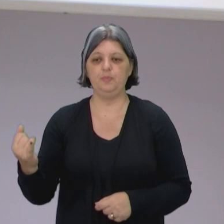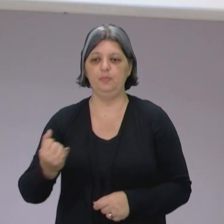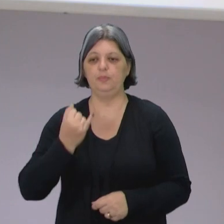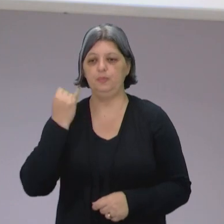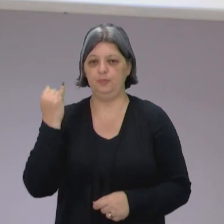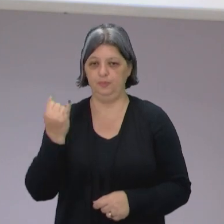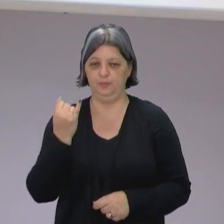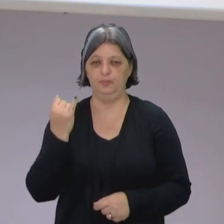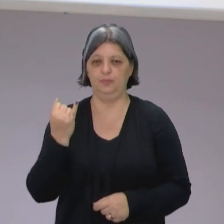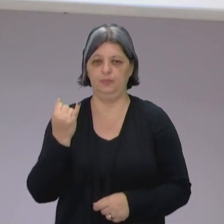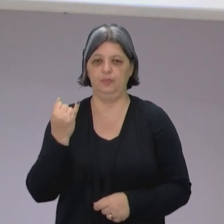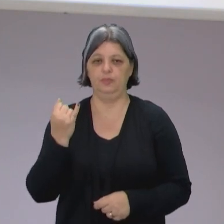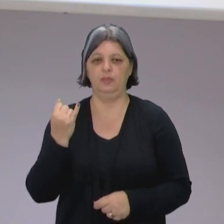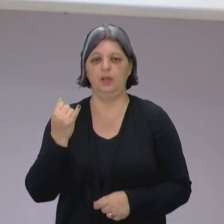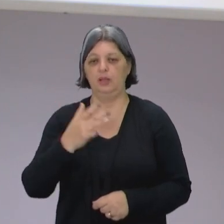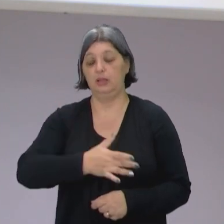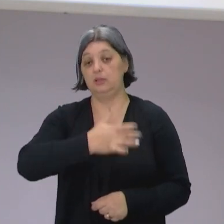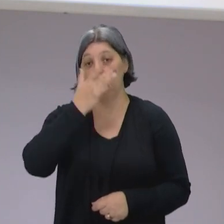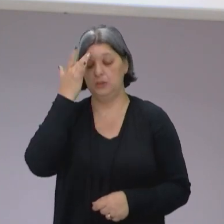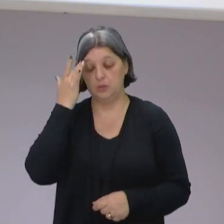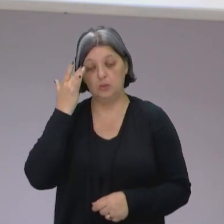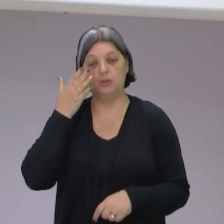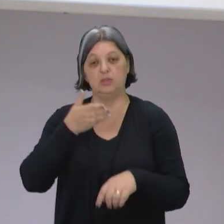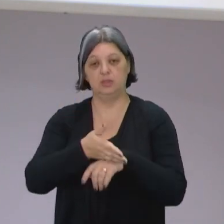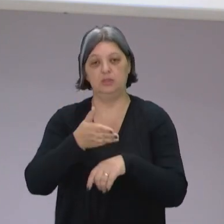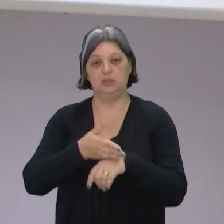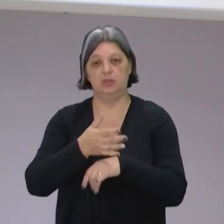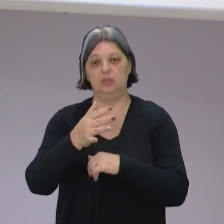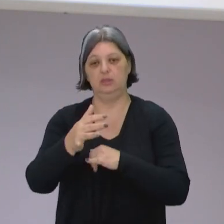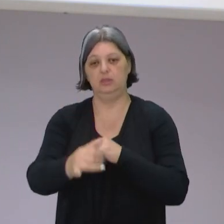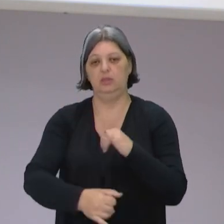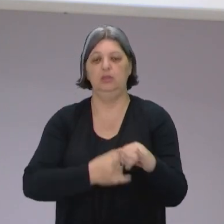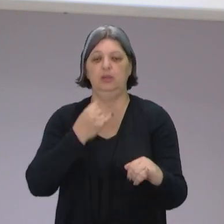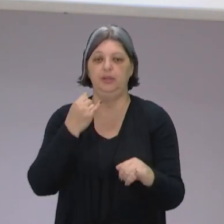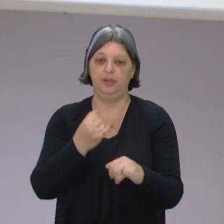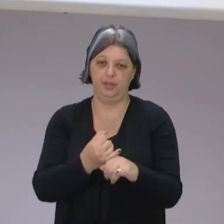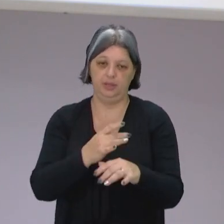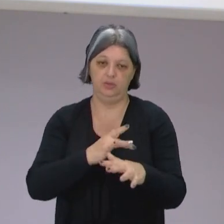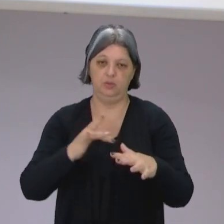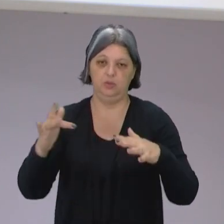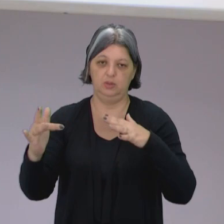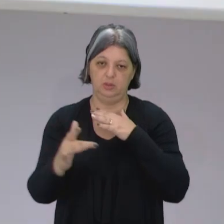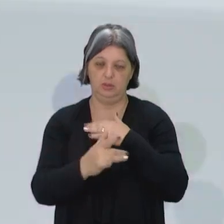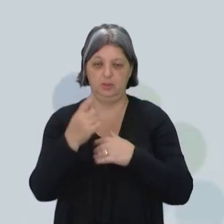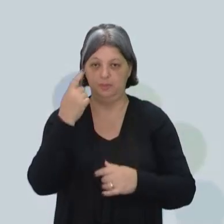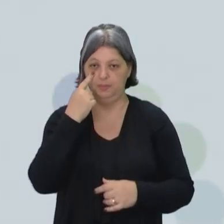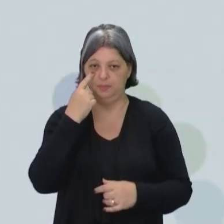importância dos internautas, né, do estudante que tem muito acesso à rede social, saber desse assunto. Vamos ver.